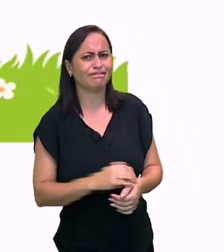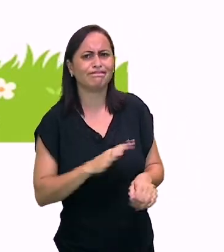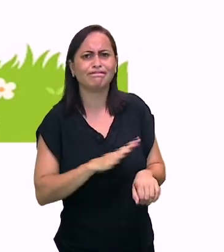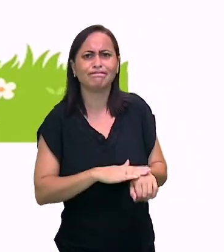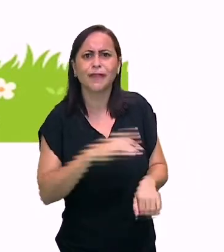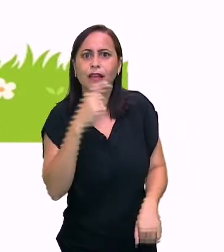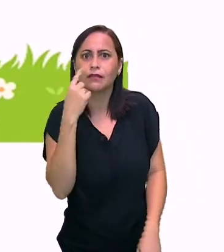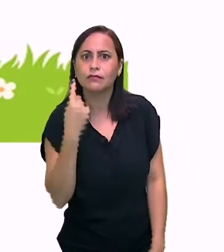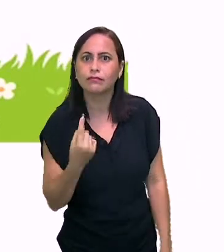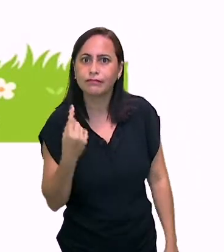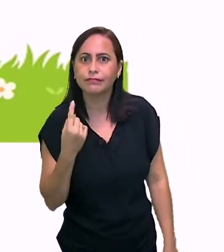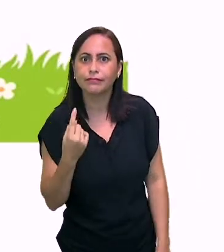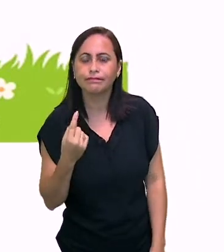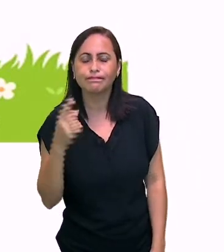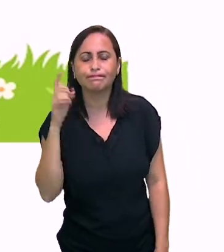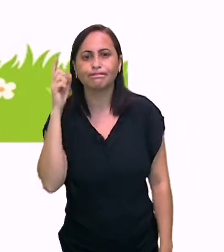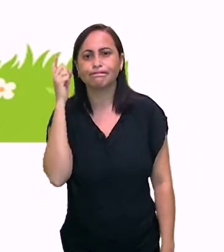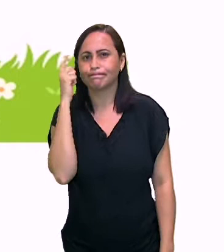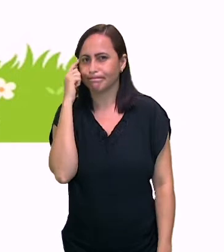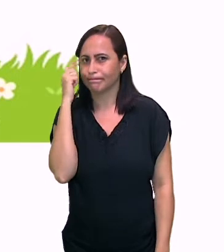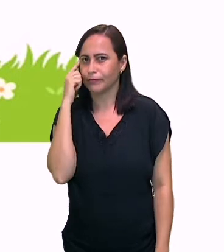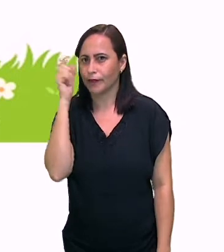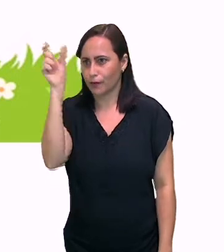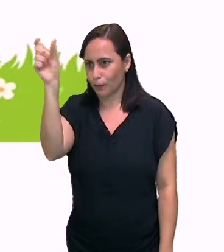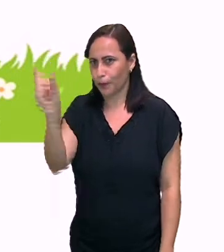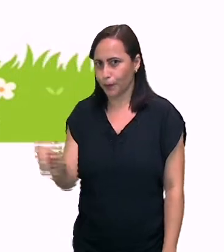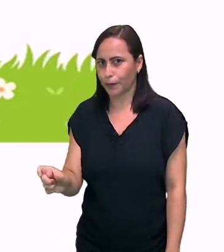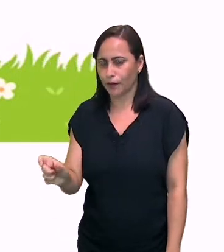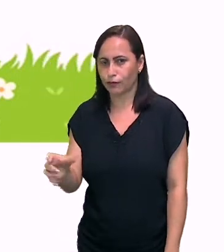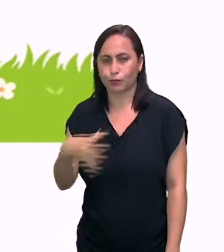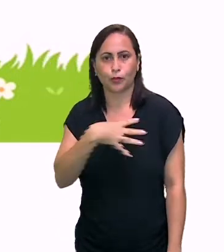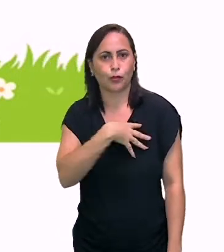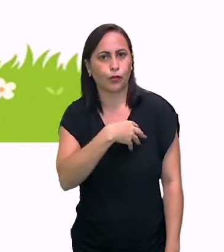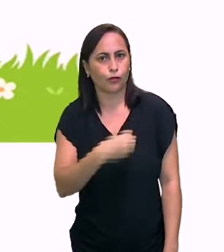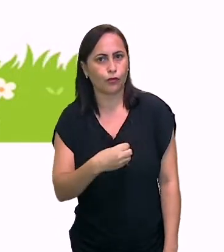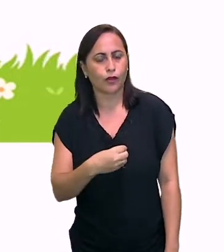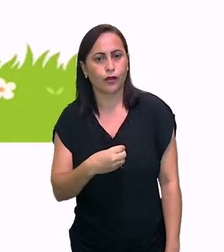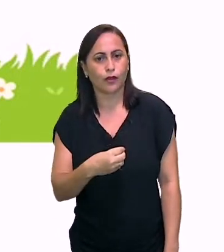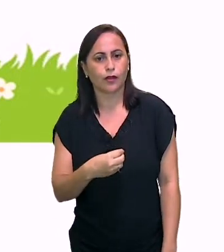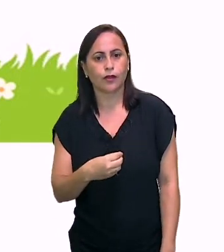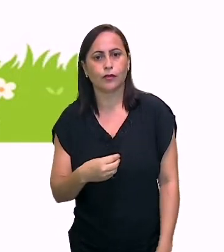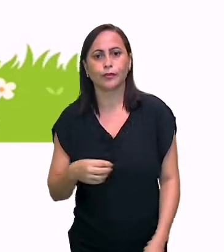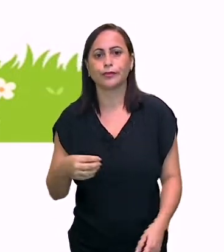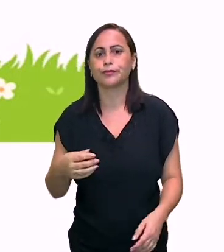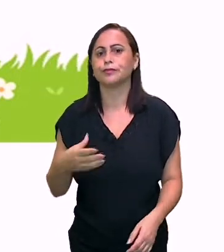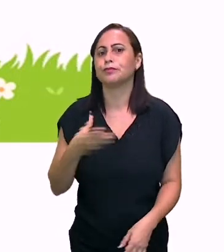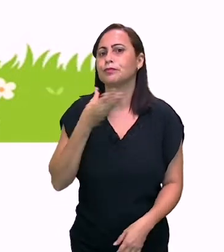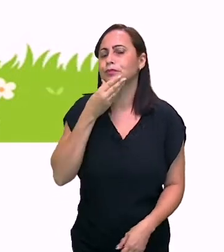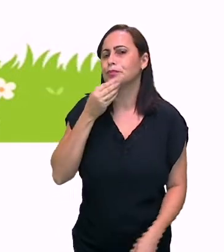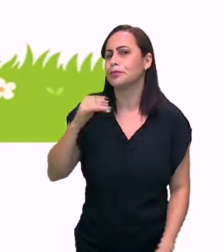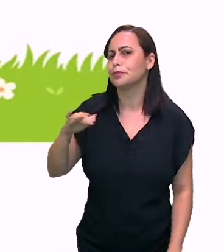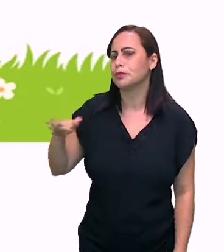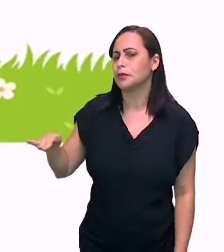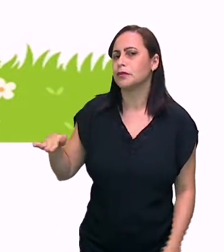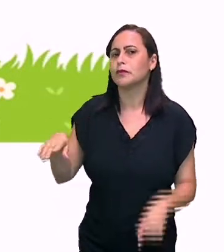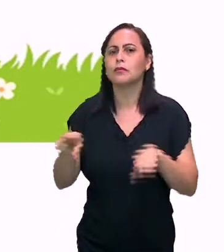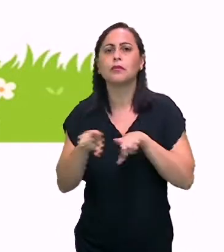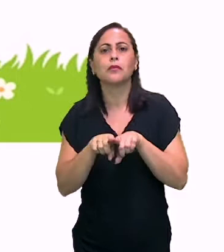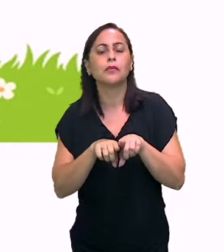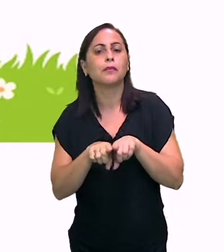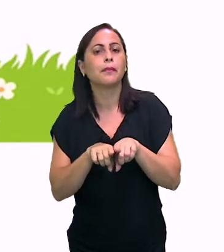Mais uma? Pensa o Pedro: filho, menino,